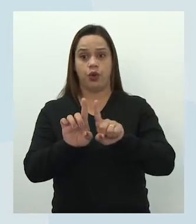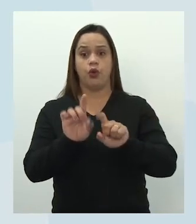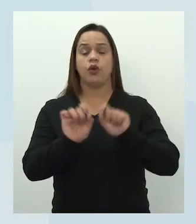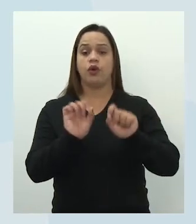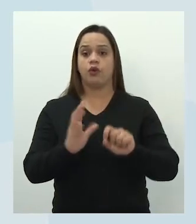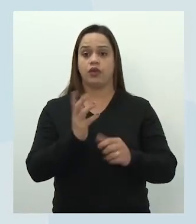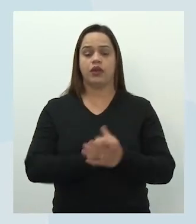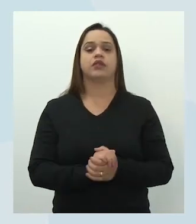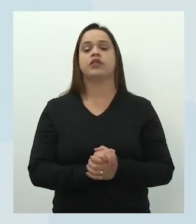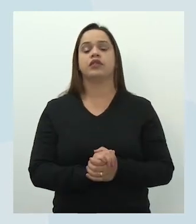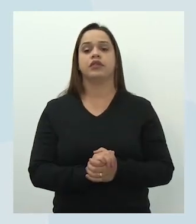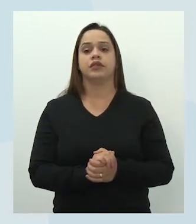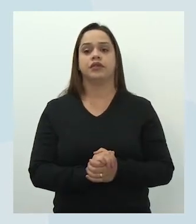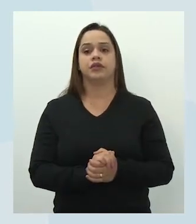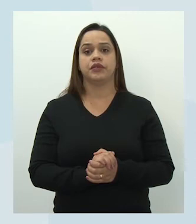Isso.